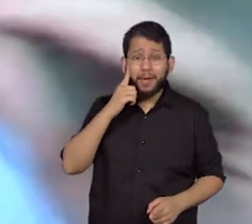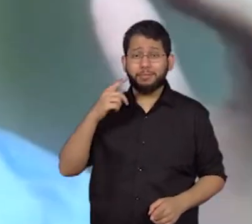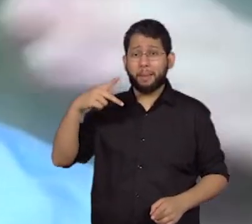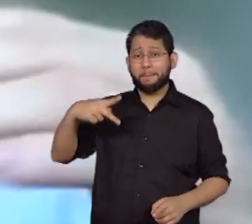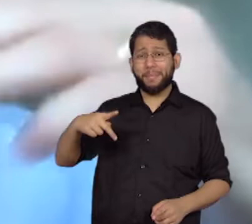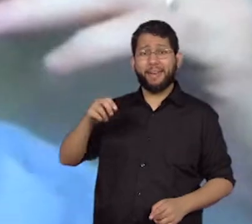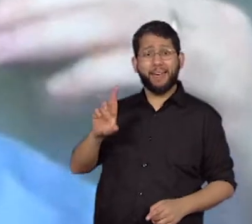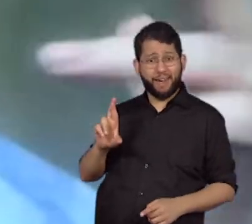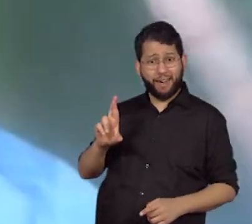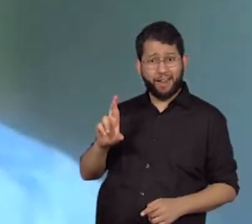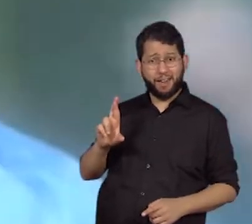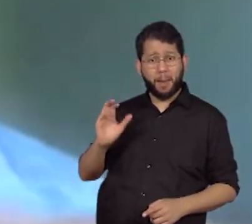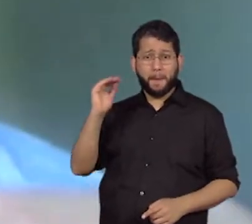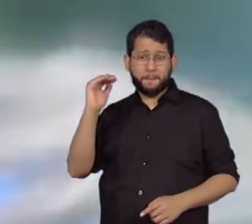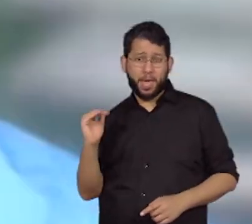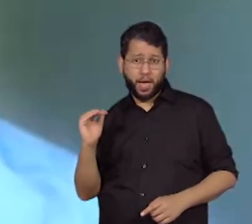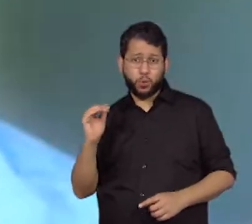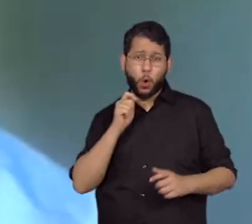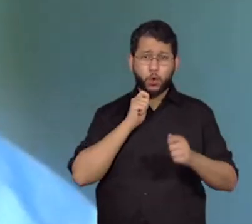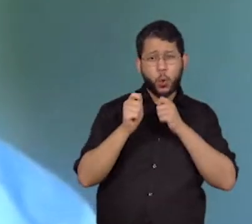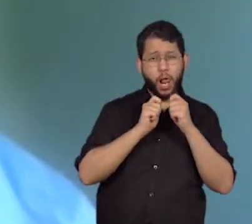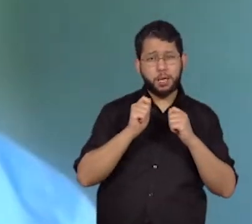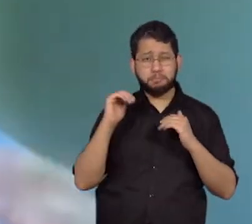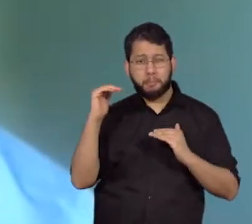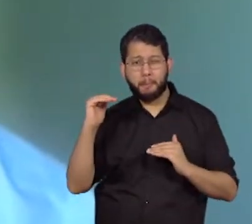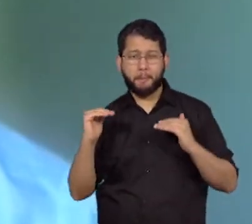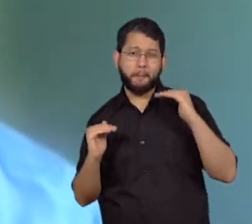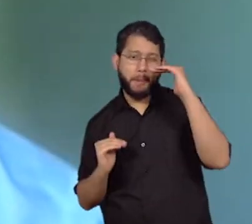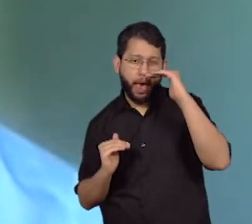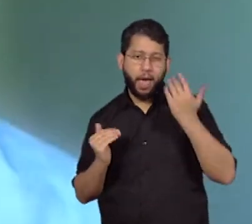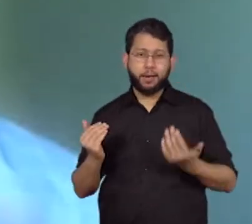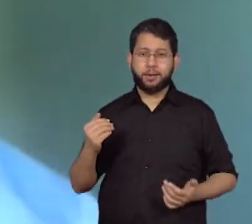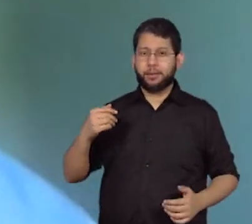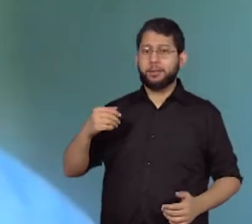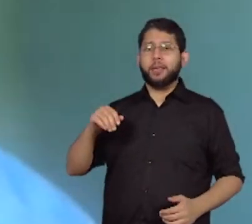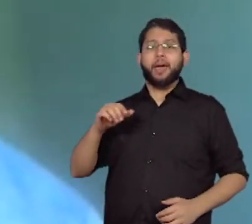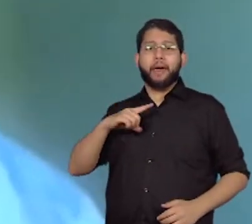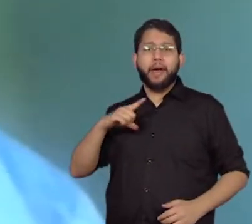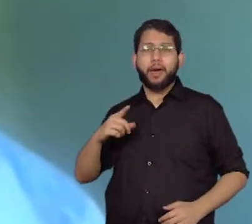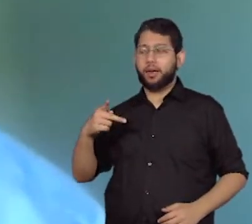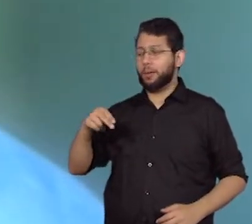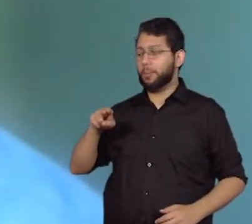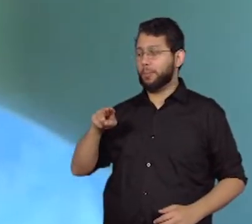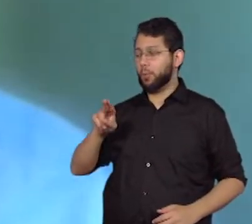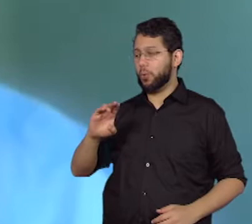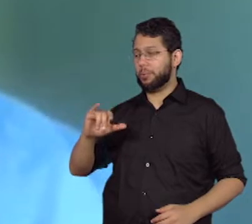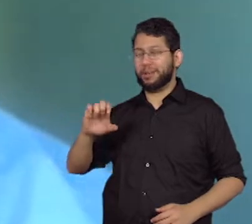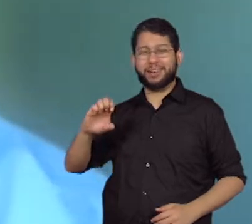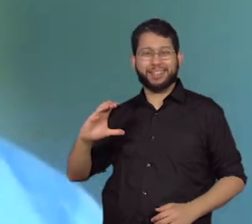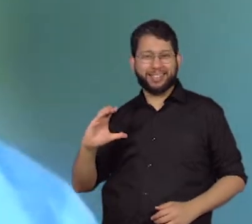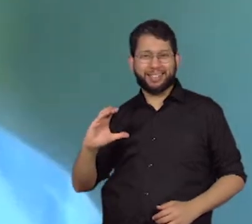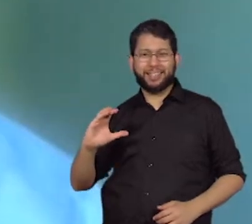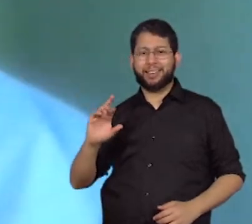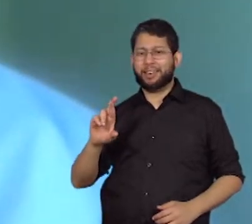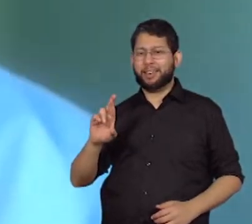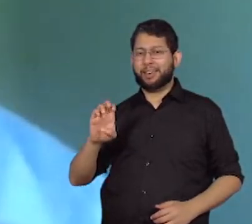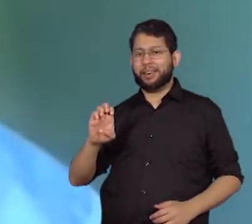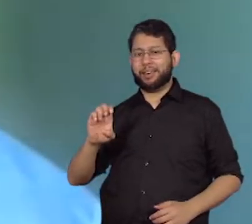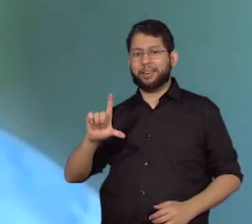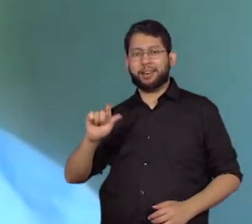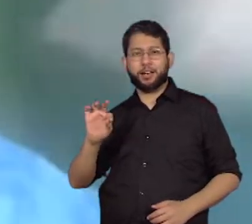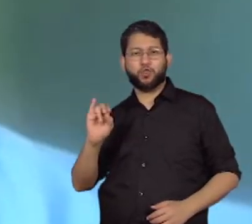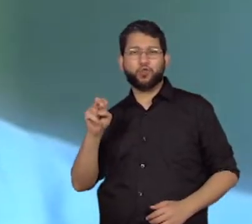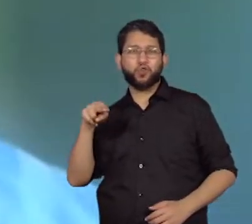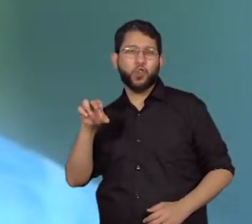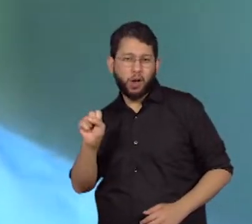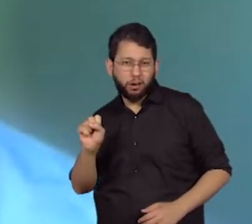é menor do que o jornalismo de redação, ou menos importante. Isso é um tremendo preconceito besta. Tem gente brilhante fazendo